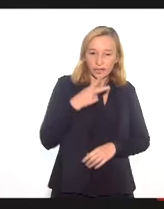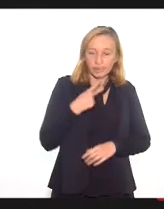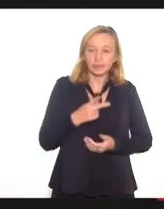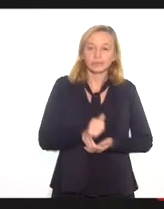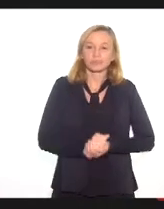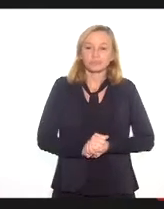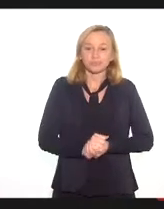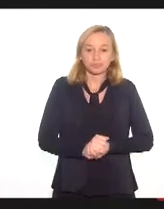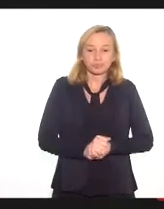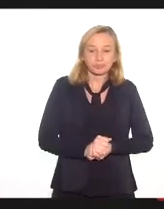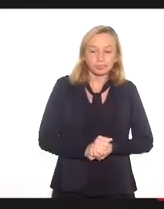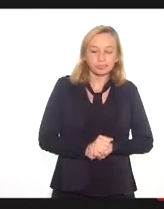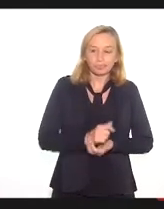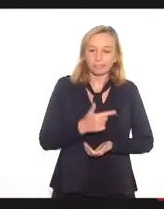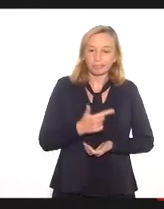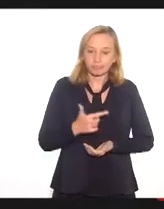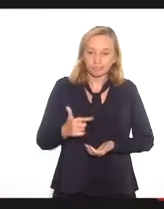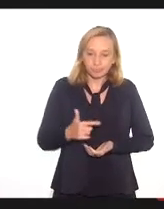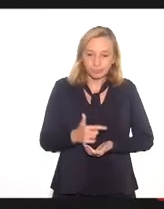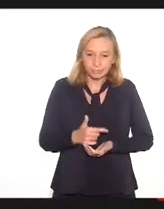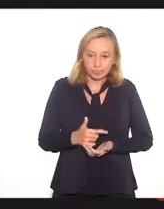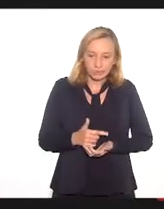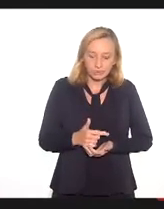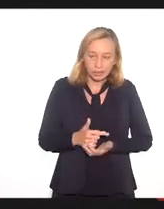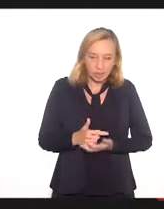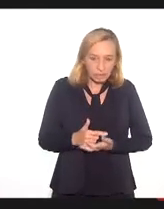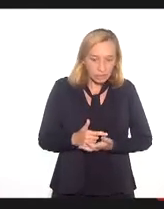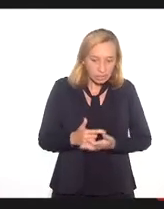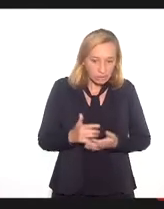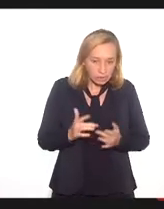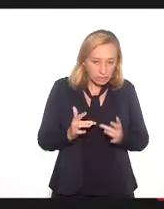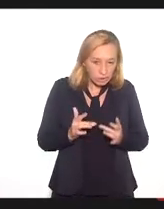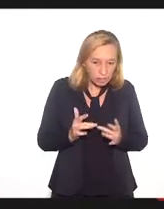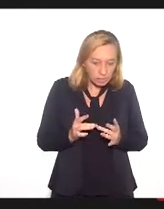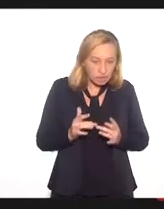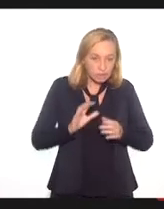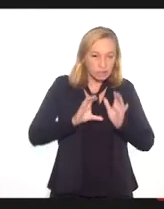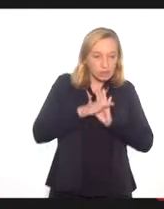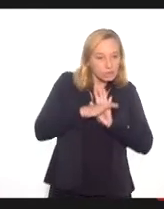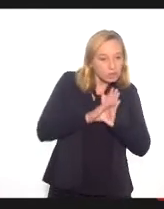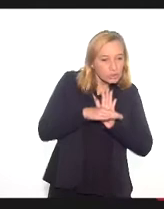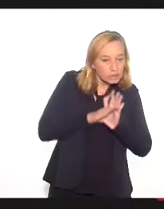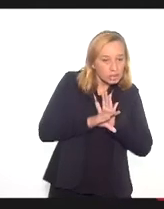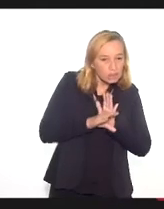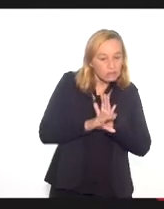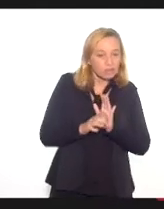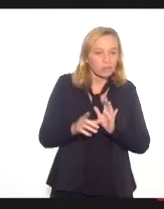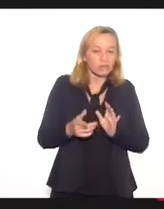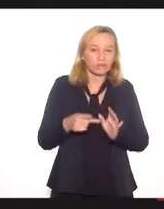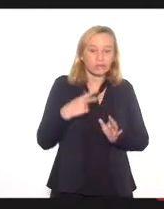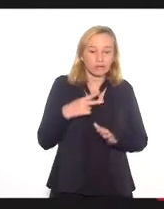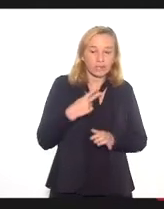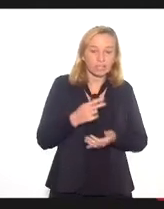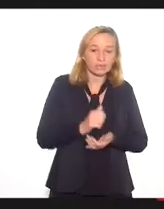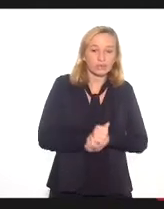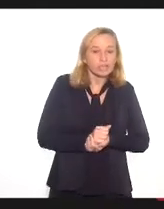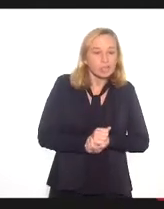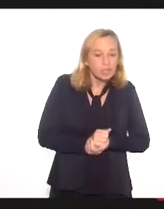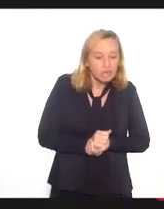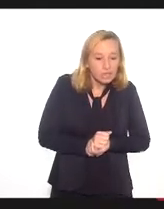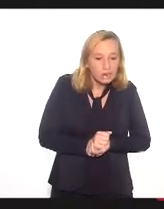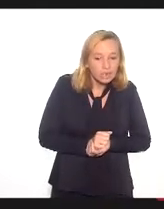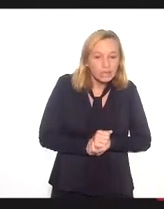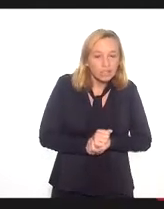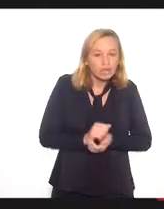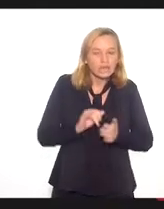se a gente não tivesse a sindemia, esse conceito que foi recolocado pelo Richard Rotten, o